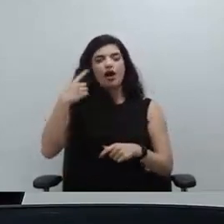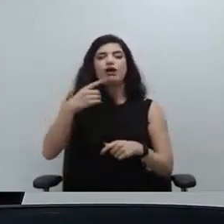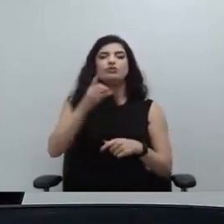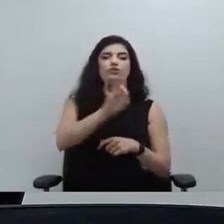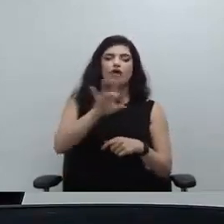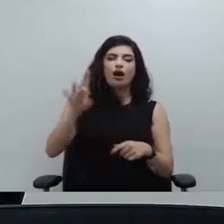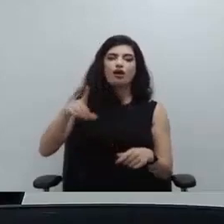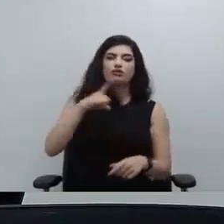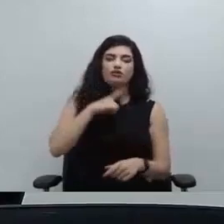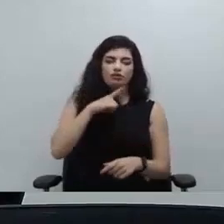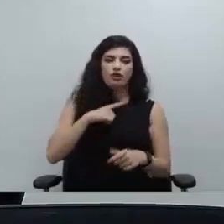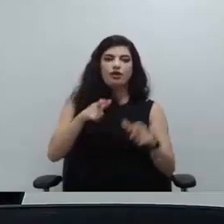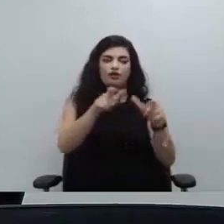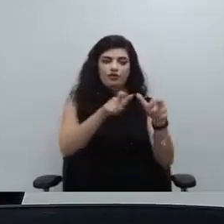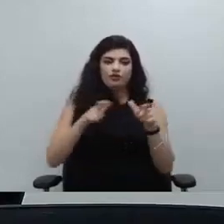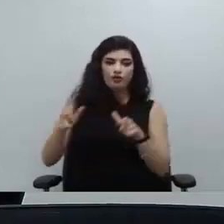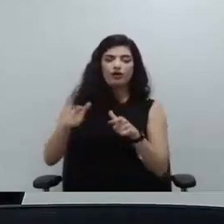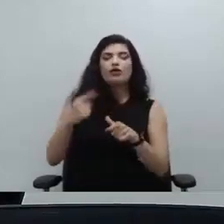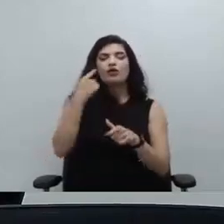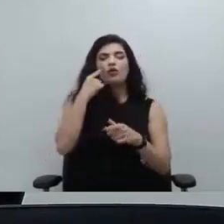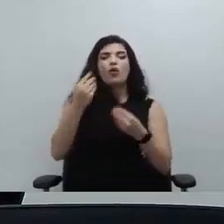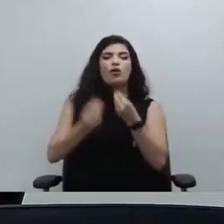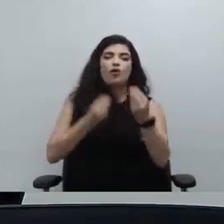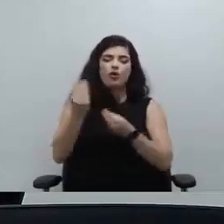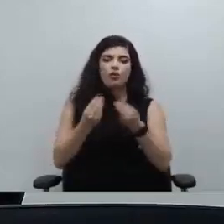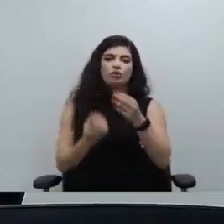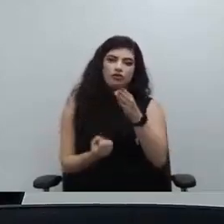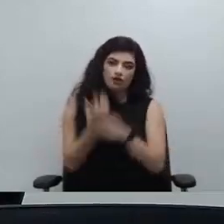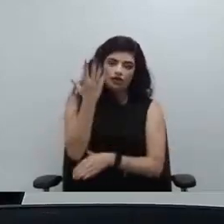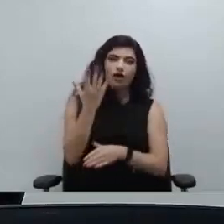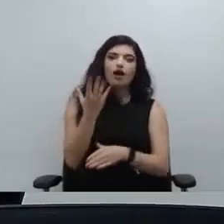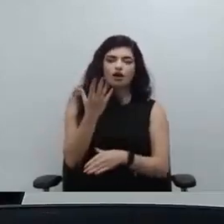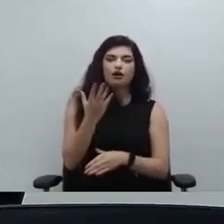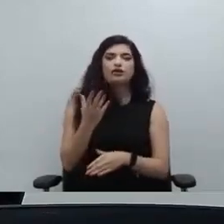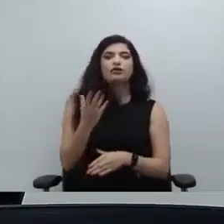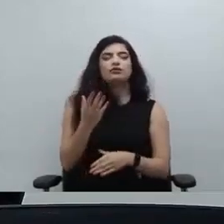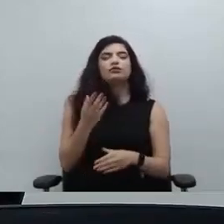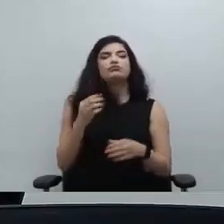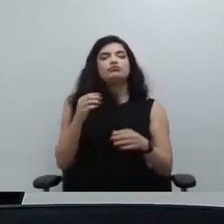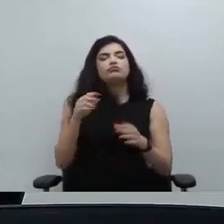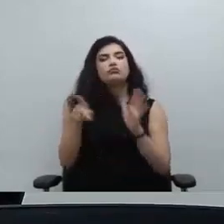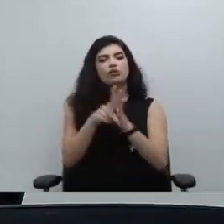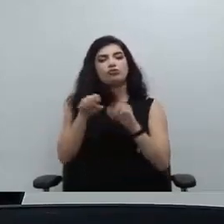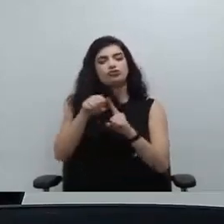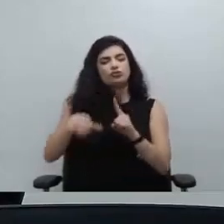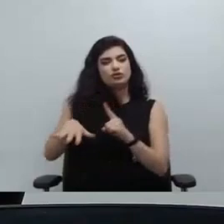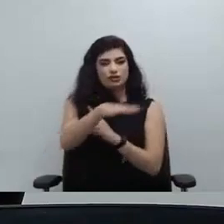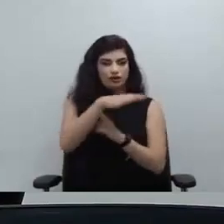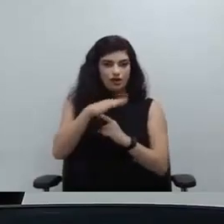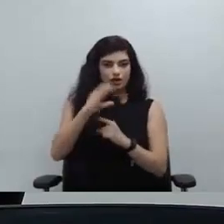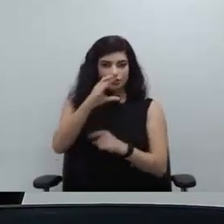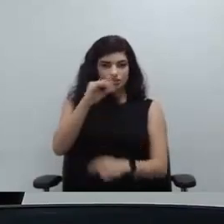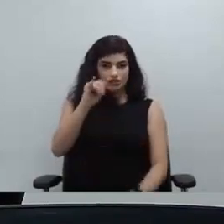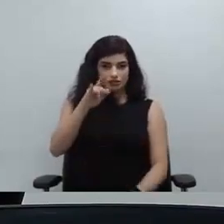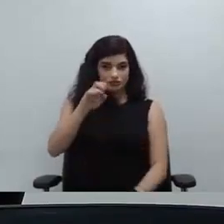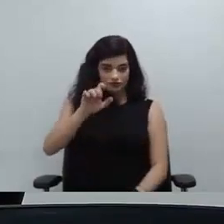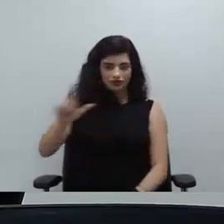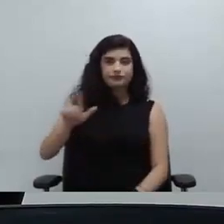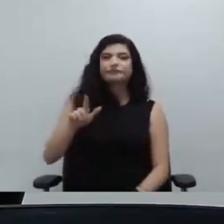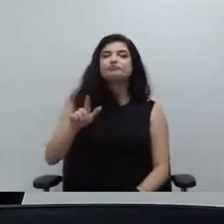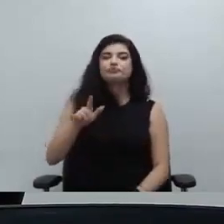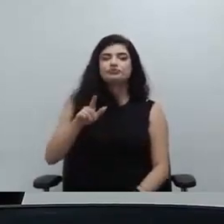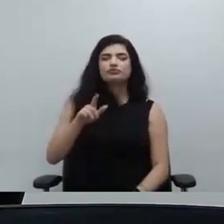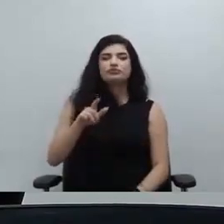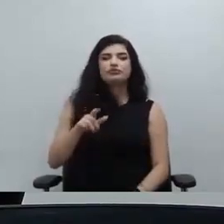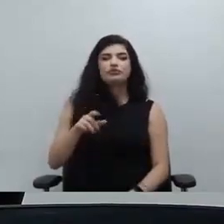acompanhar o desenvolvimento do plano de atuação, fruto da contribuição dos representantes da sociedade civil. A Ouvidoria Geral se